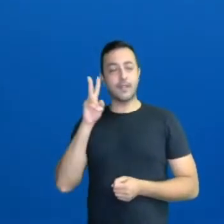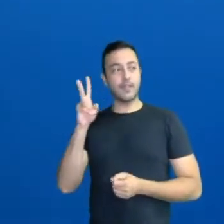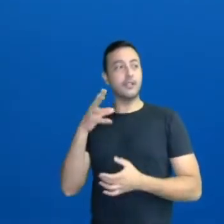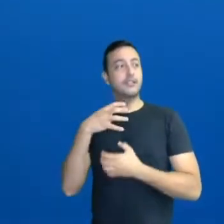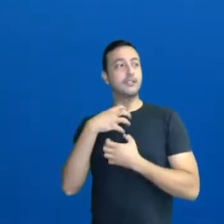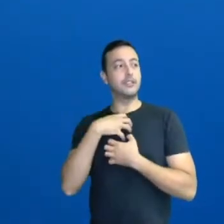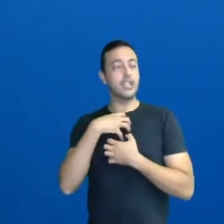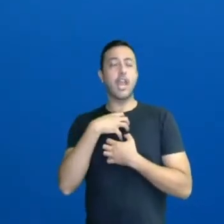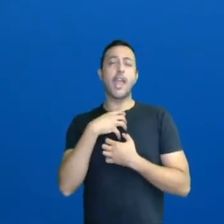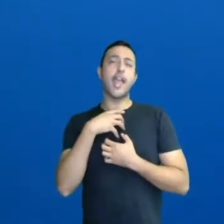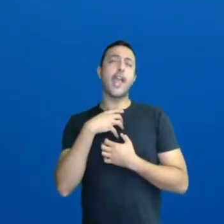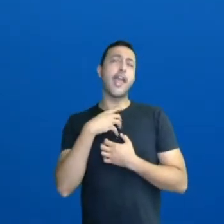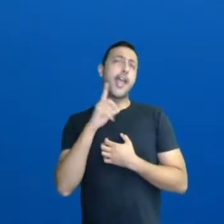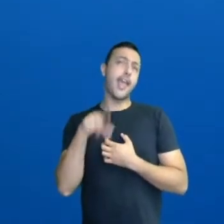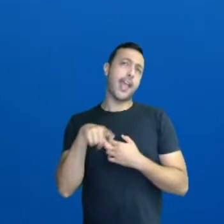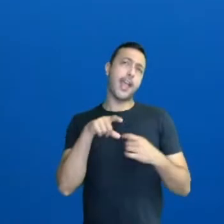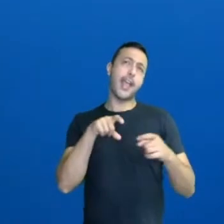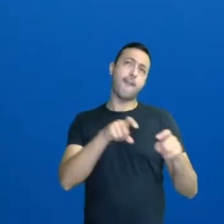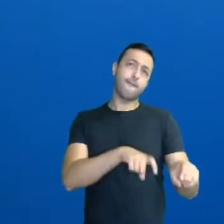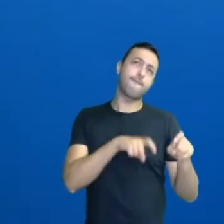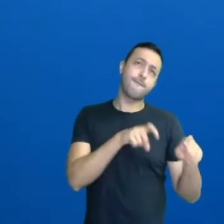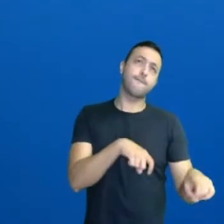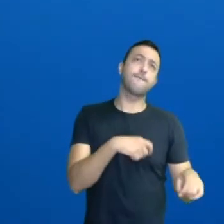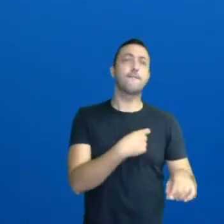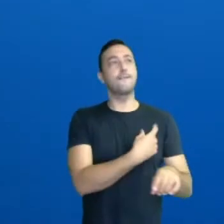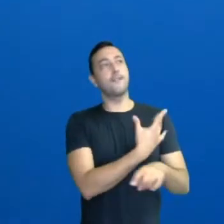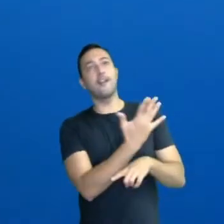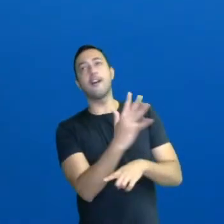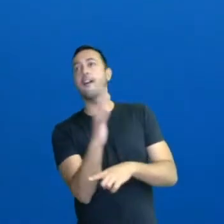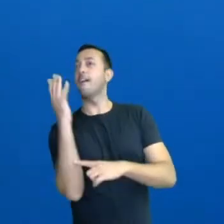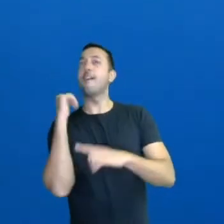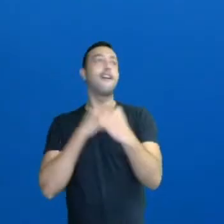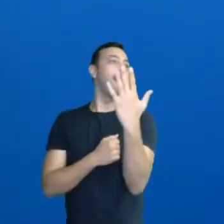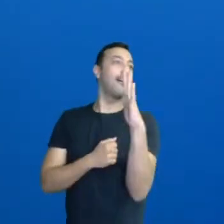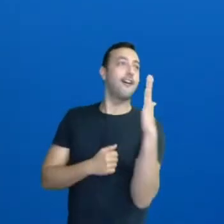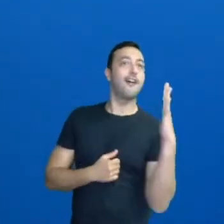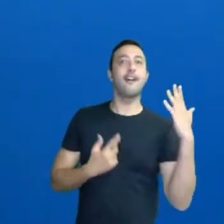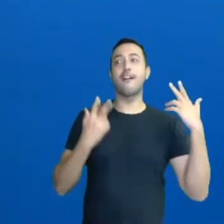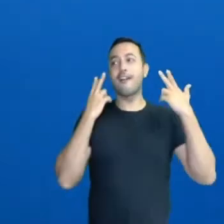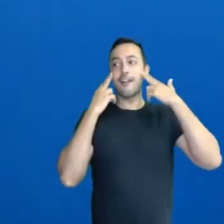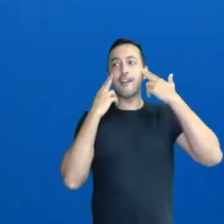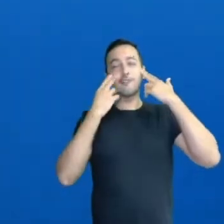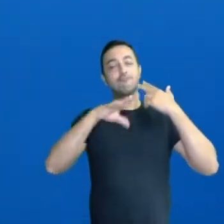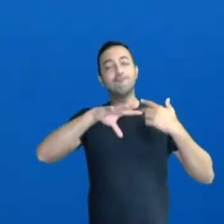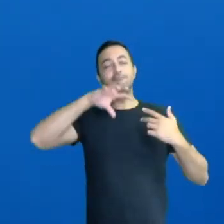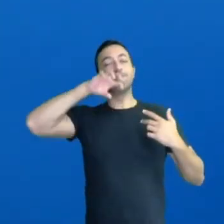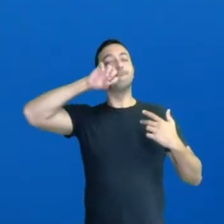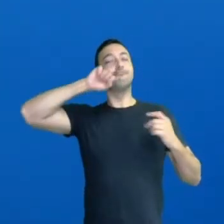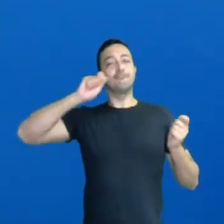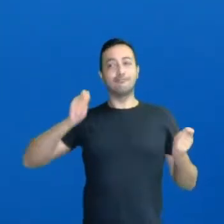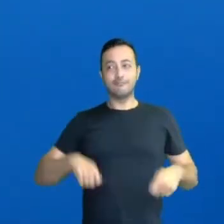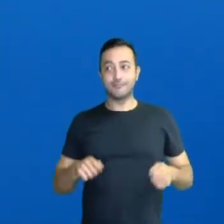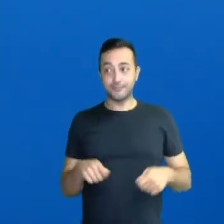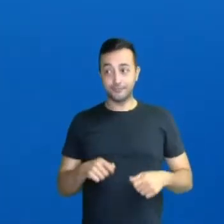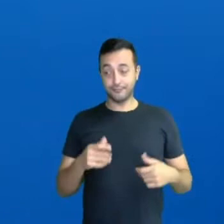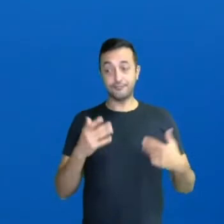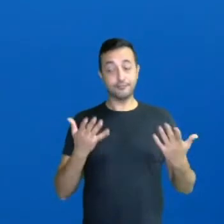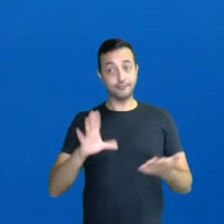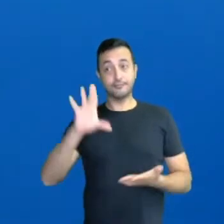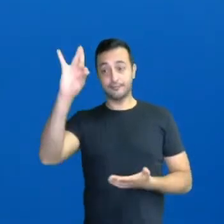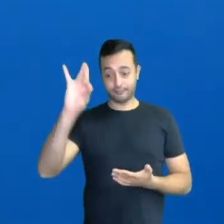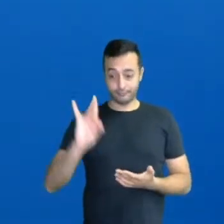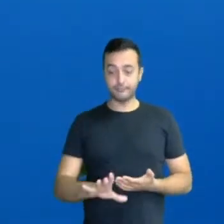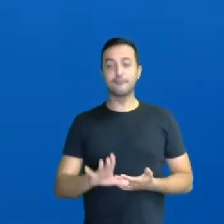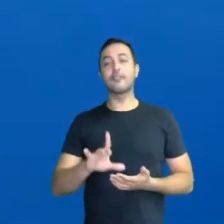ser um sítio, uma fazenda, né? Um local bem verde, bem tranquilo, bom de respirar. Então, vamos trazer aqui, ó, para a